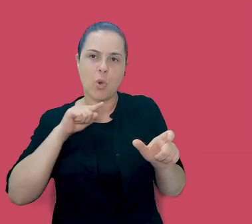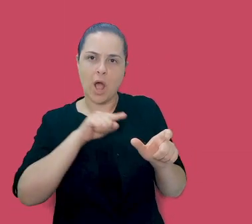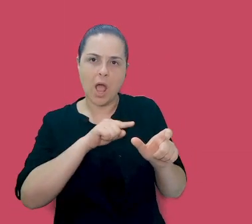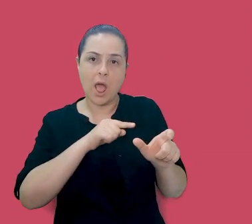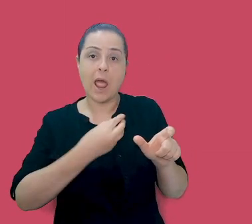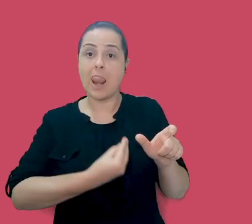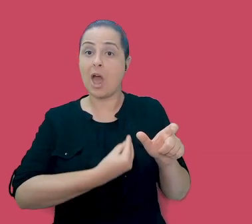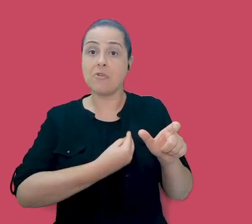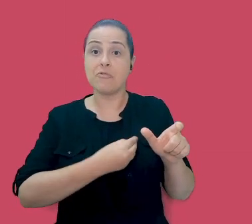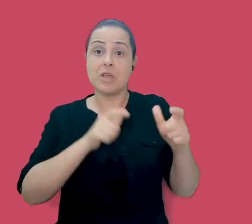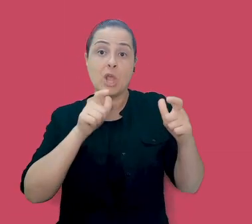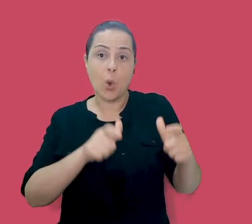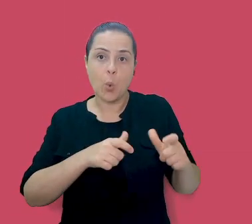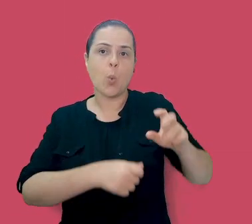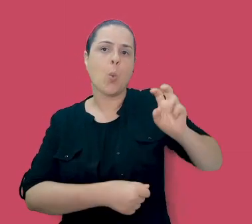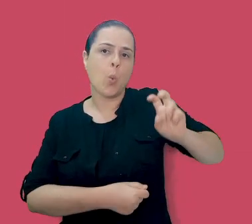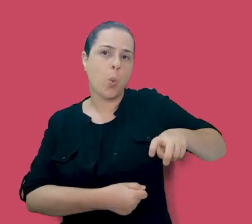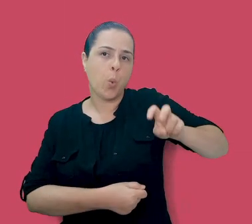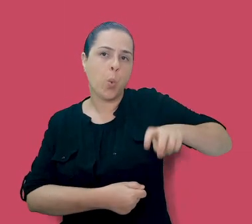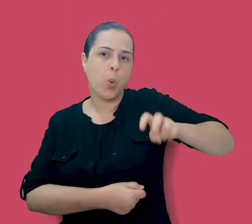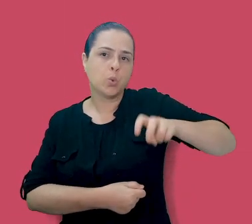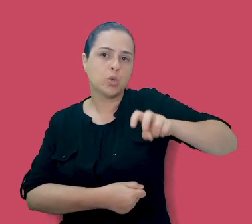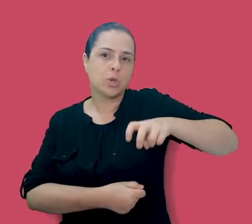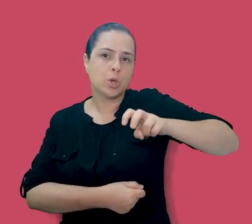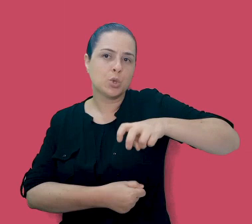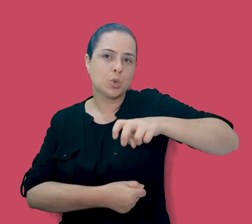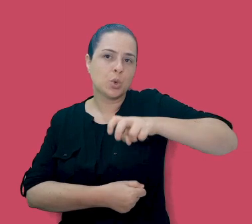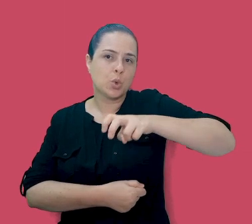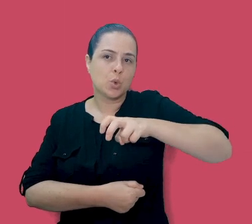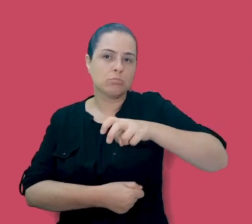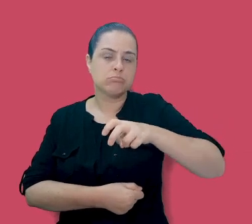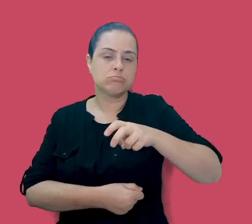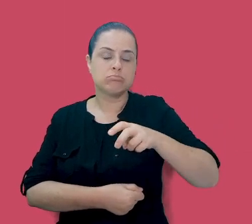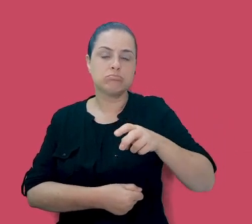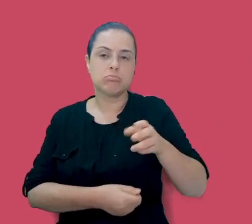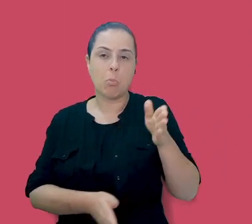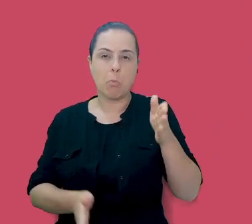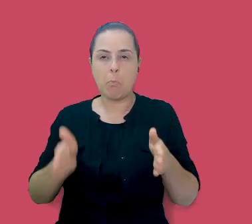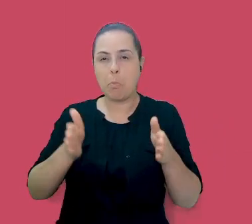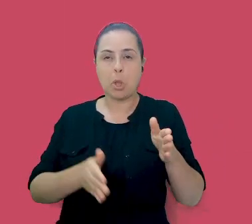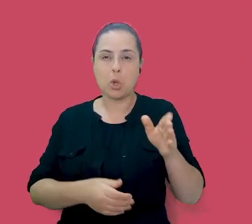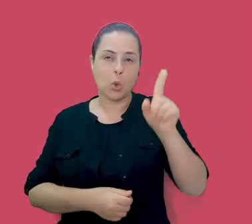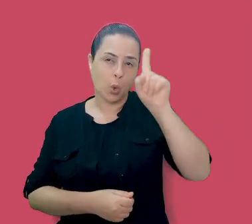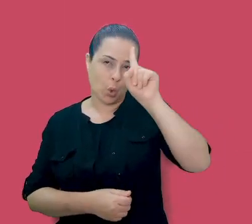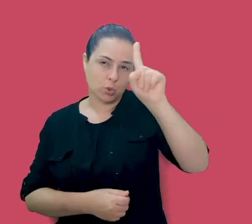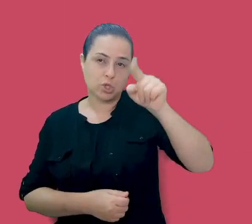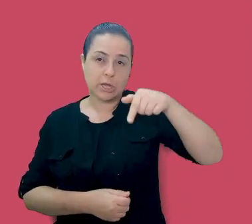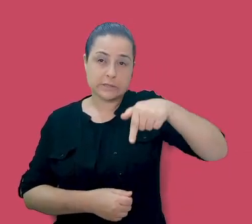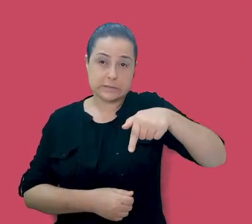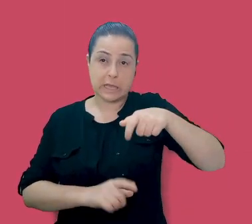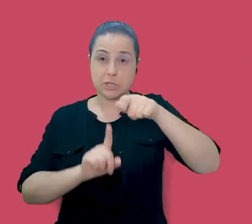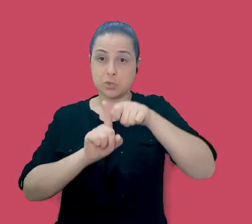que está andando durante o 7 de setembro,